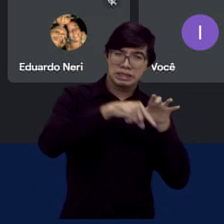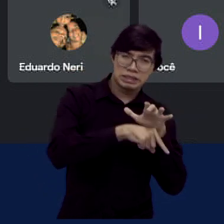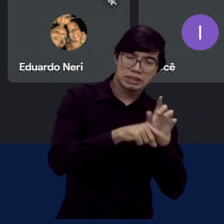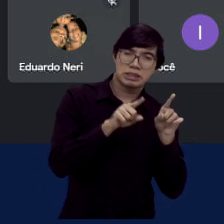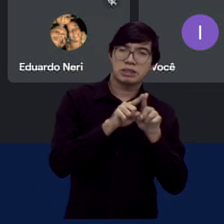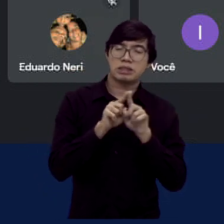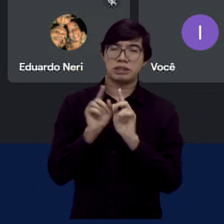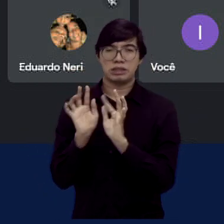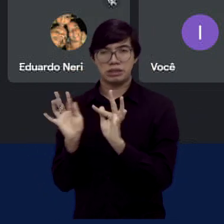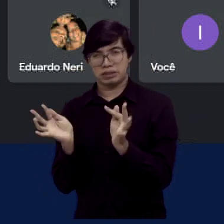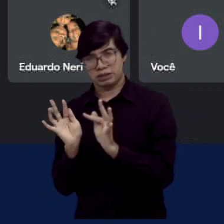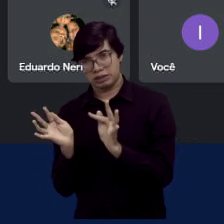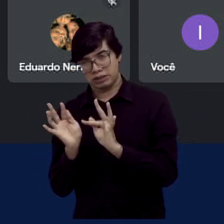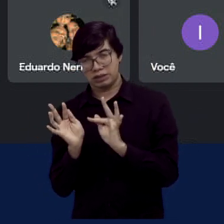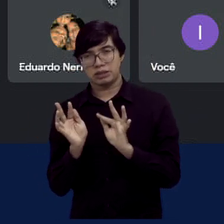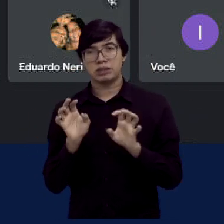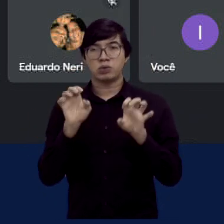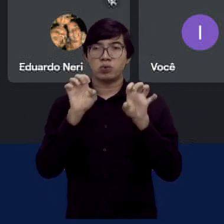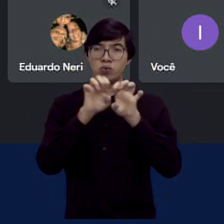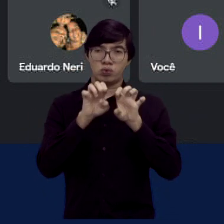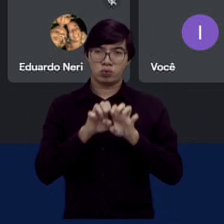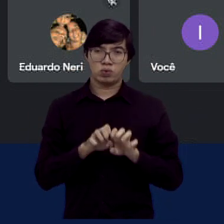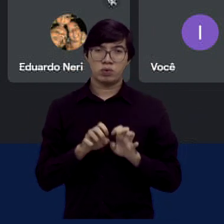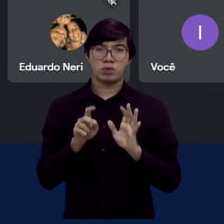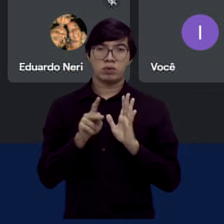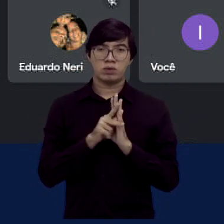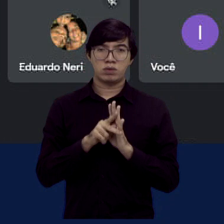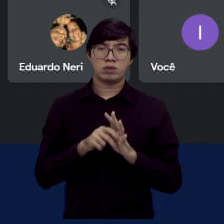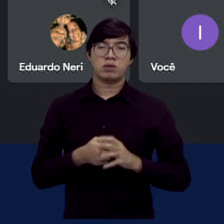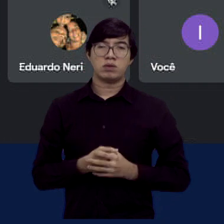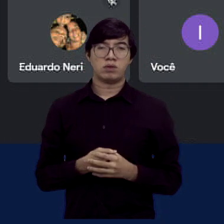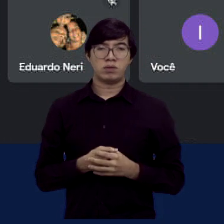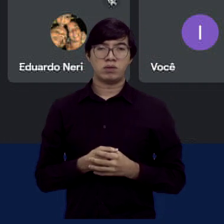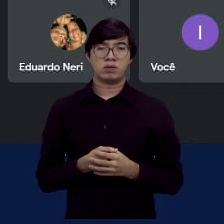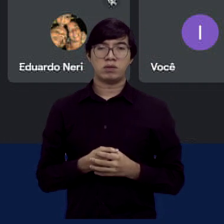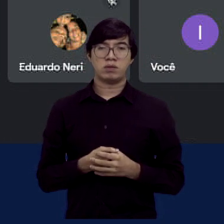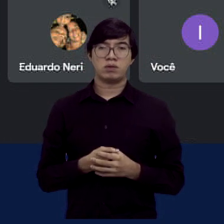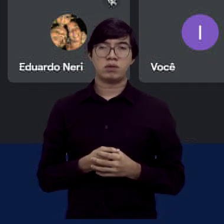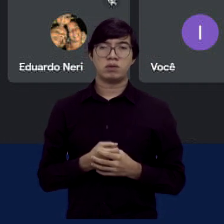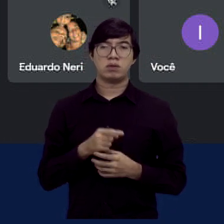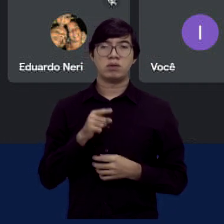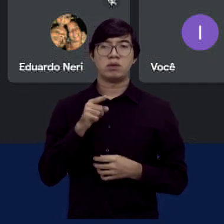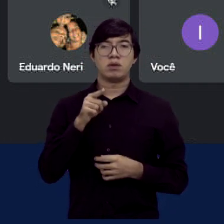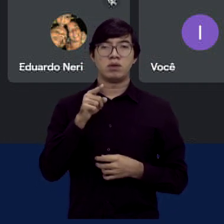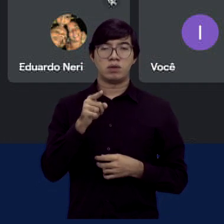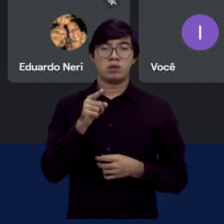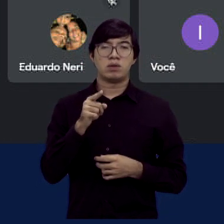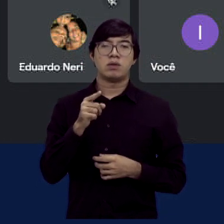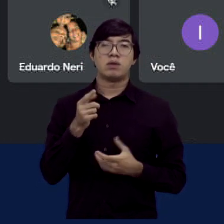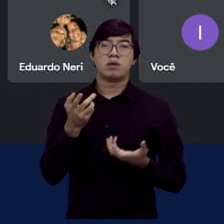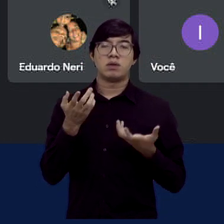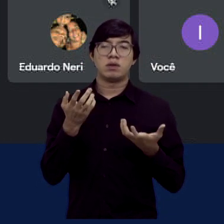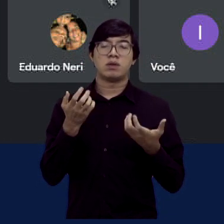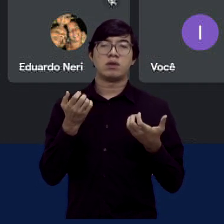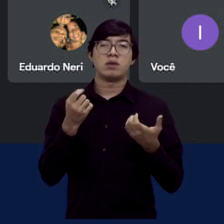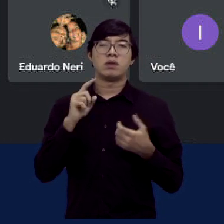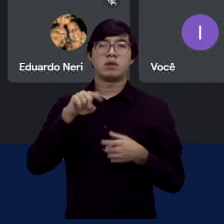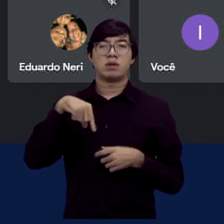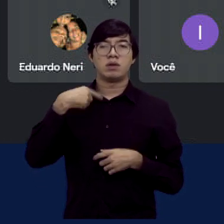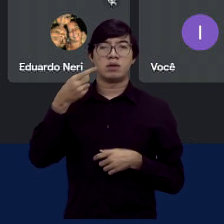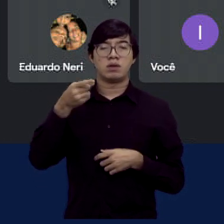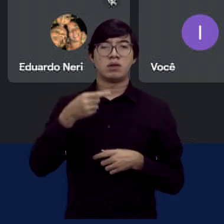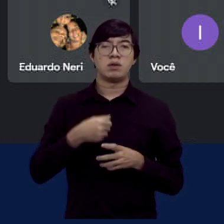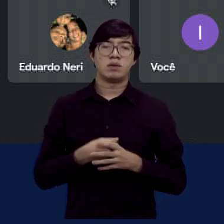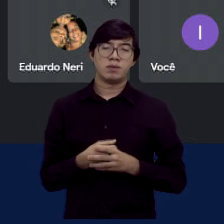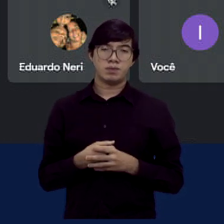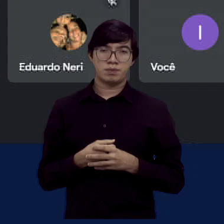inteira e acabar pegando muito tempo de aula, vou ter que dar um curso inteiro, eu vou trazer algumas, pode voltar